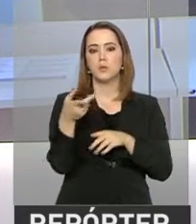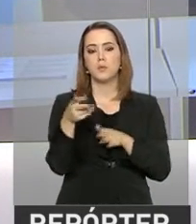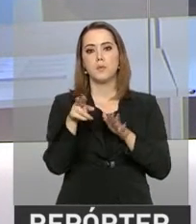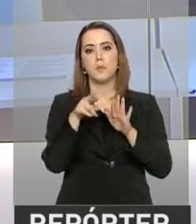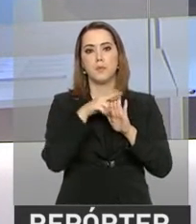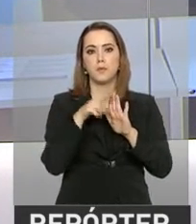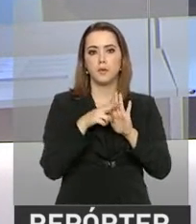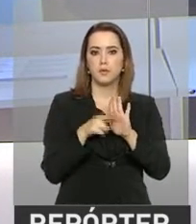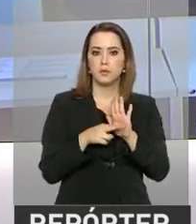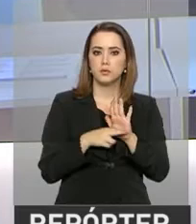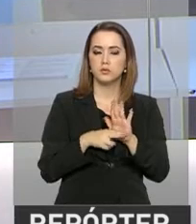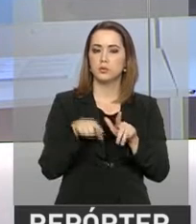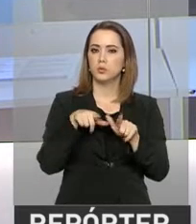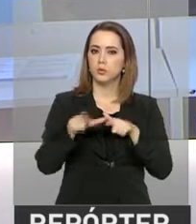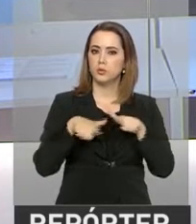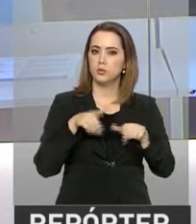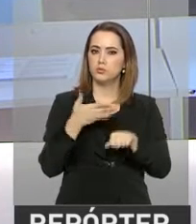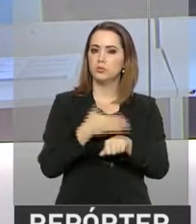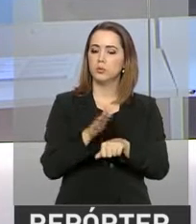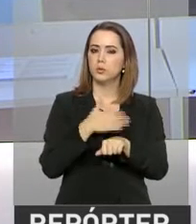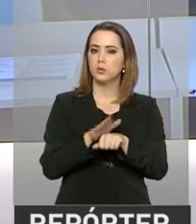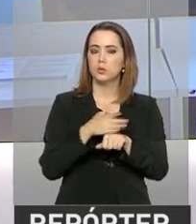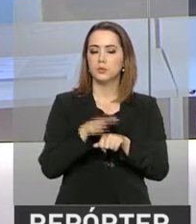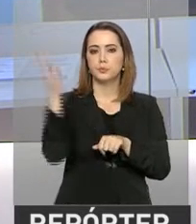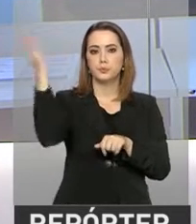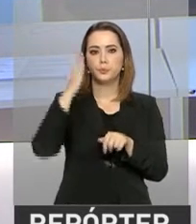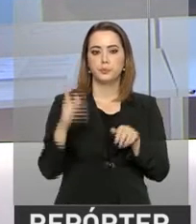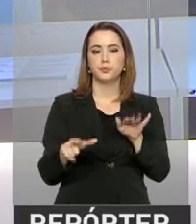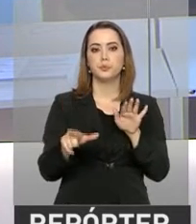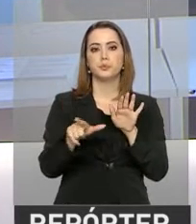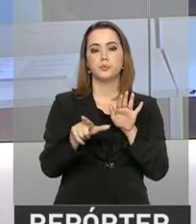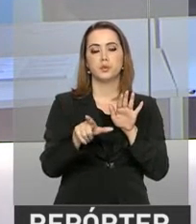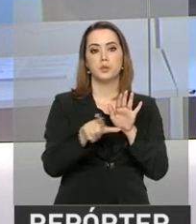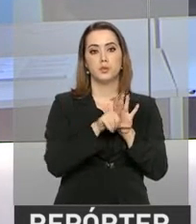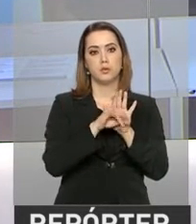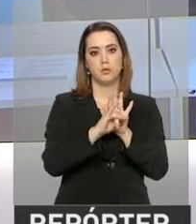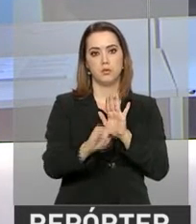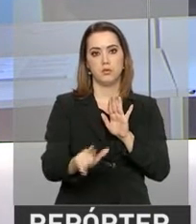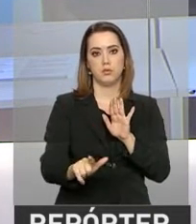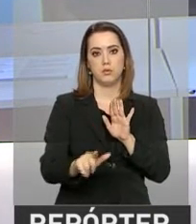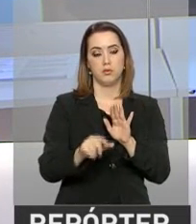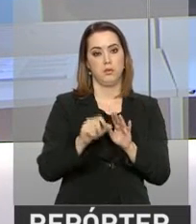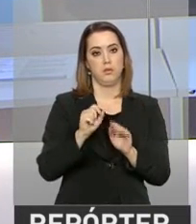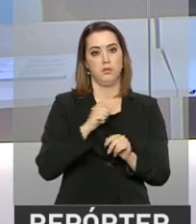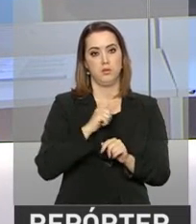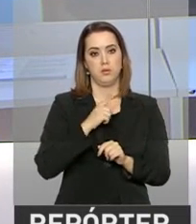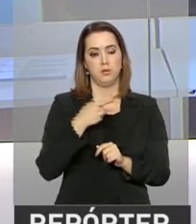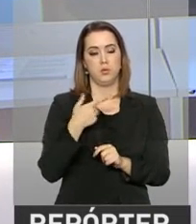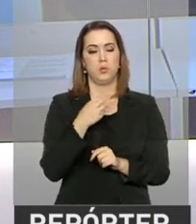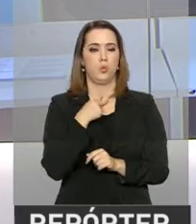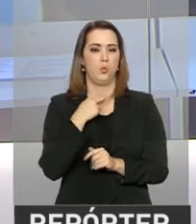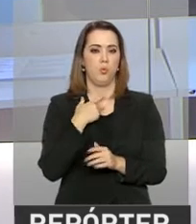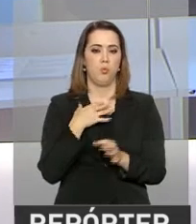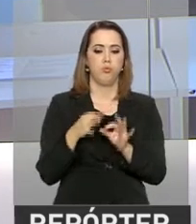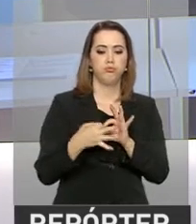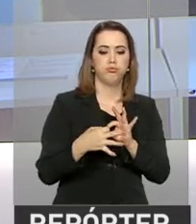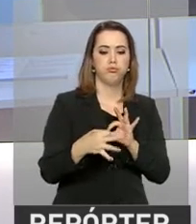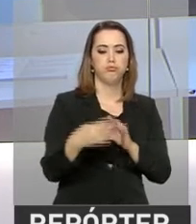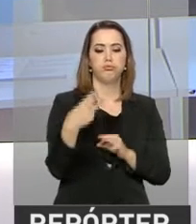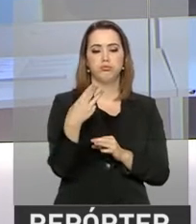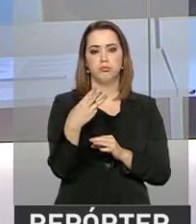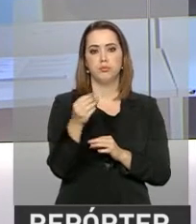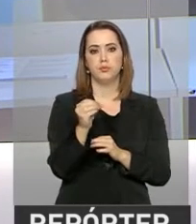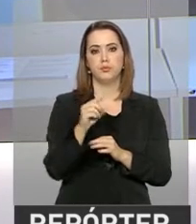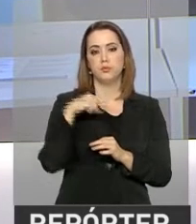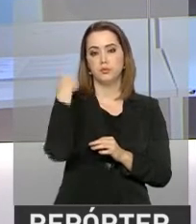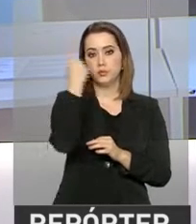desde 2008, o Brasil tem uma lei. Os estudantes não podem trabalhar mais do que 30 horas semanais e devem receber